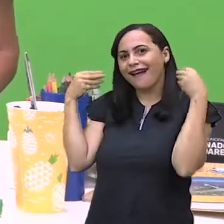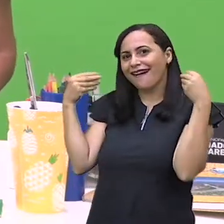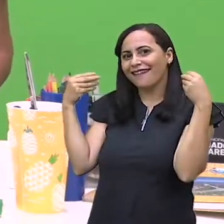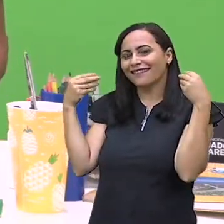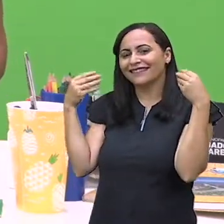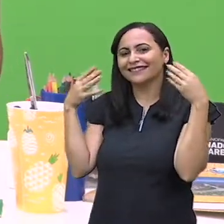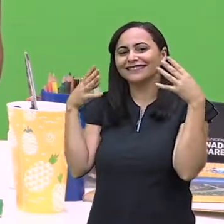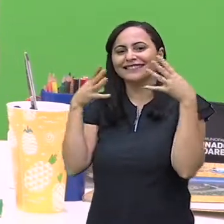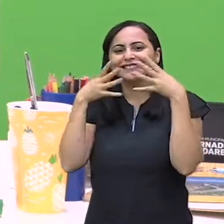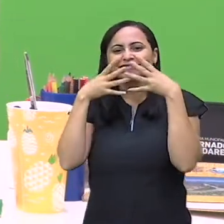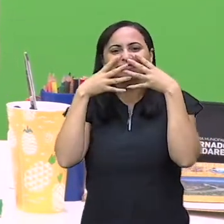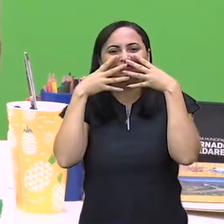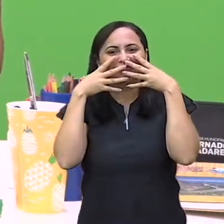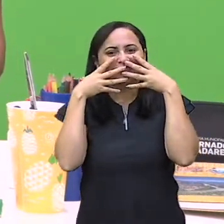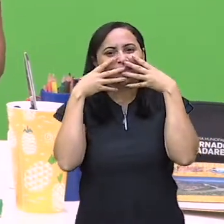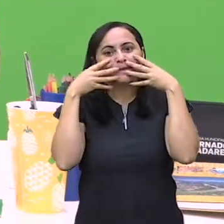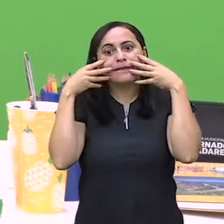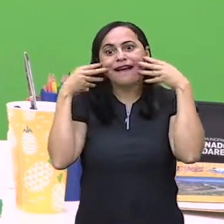miau,